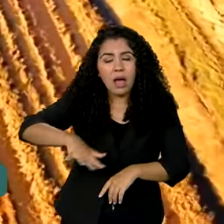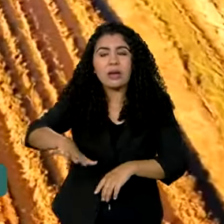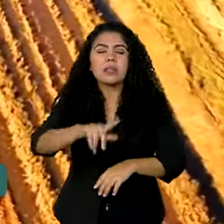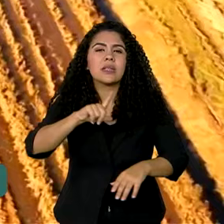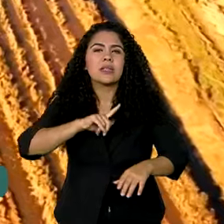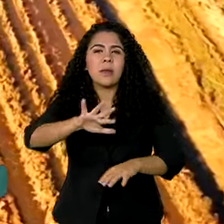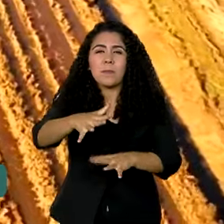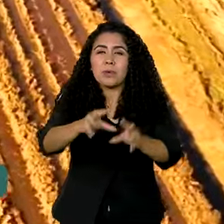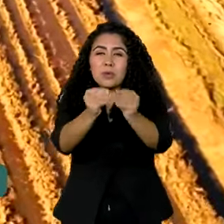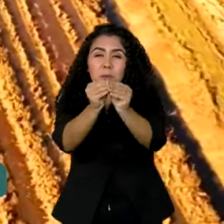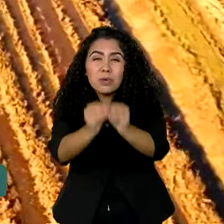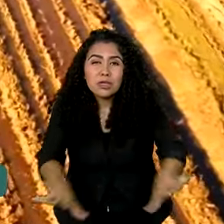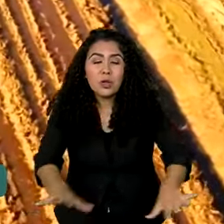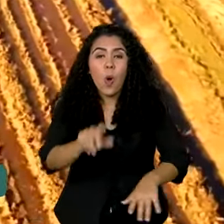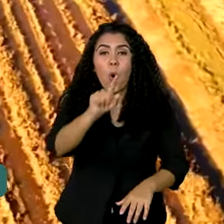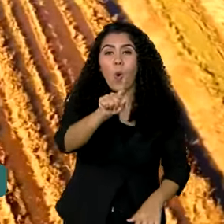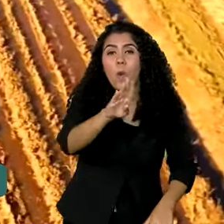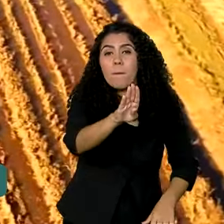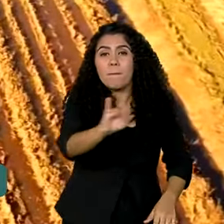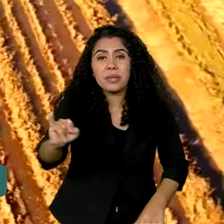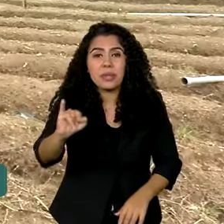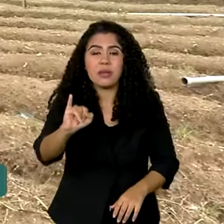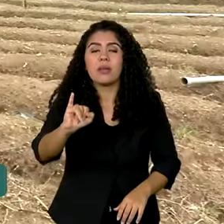estima prejuízos de